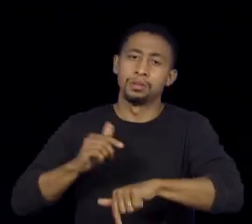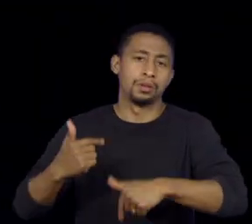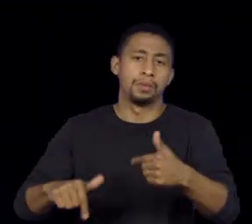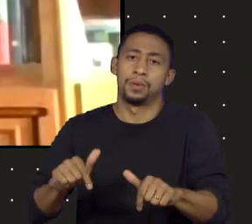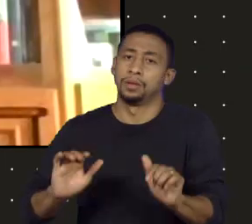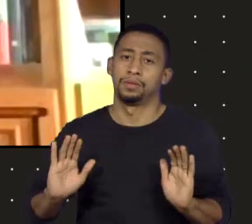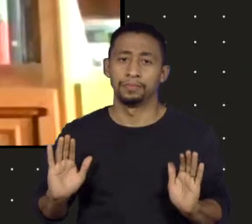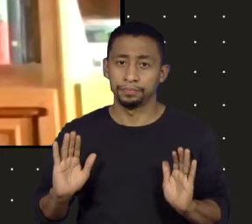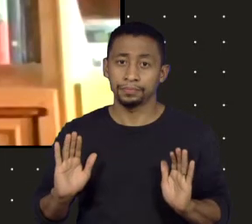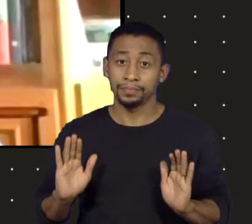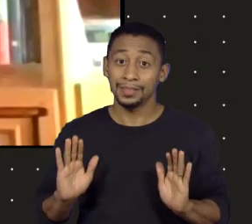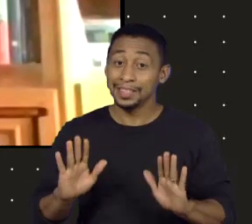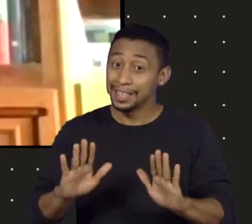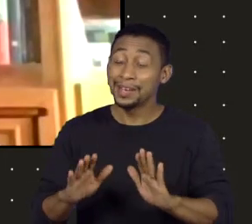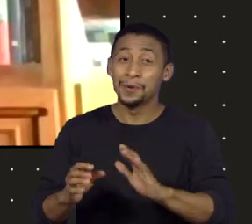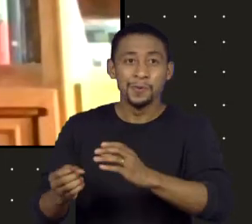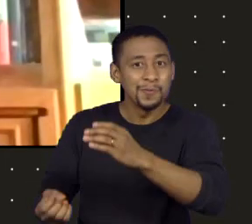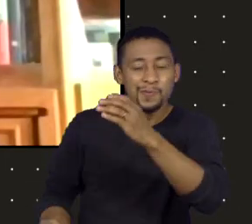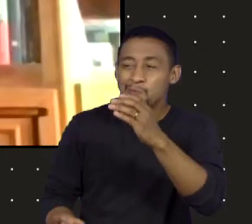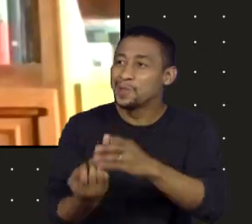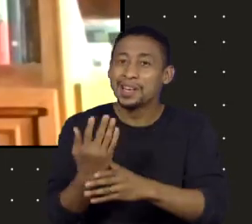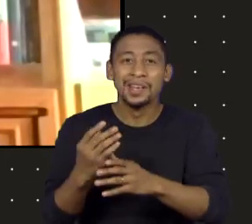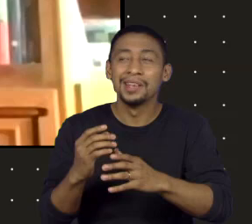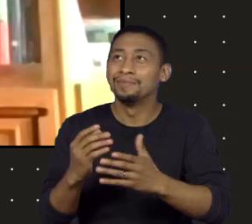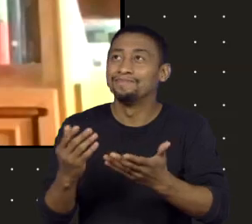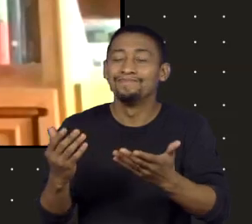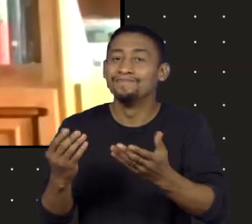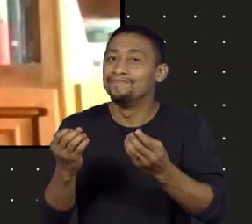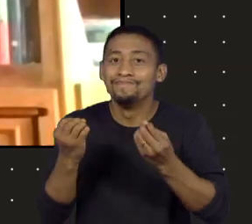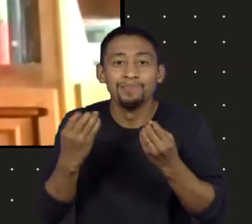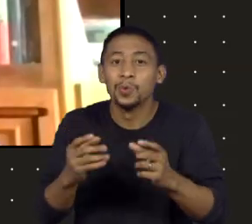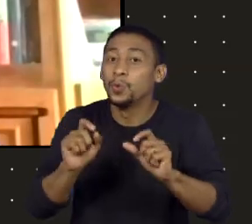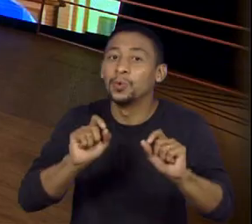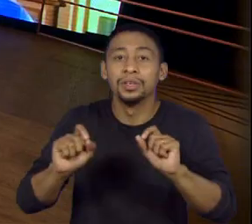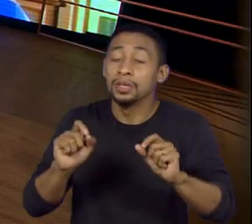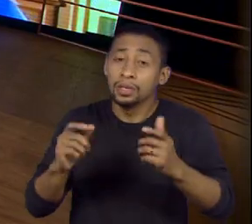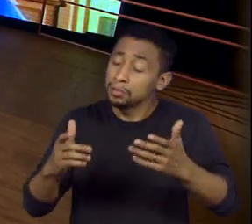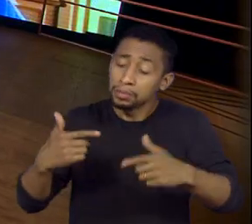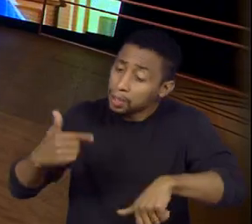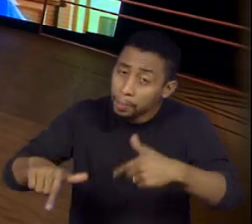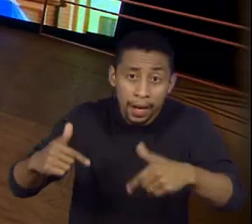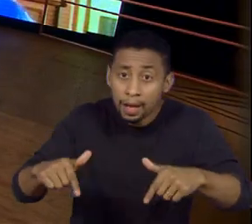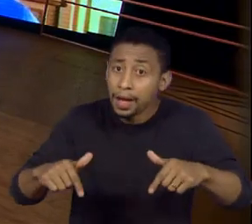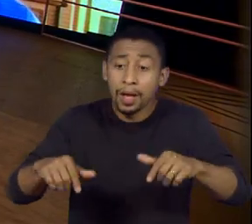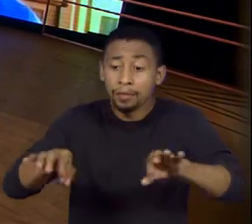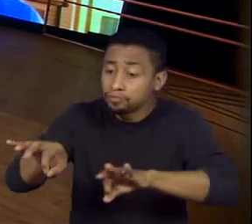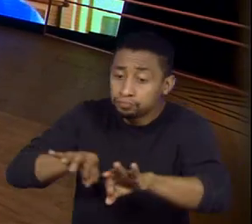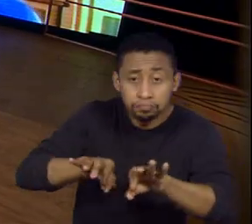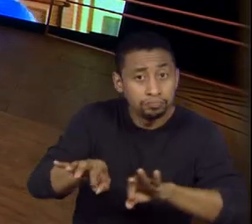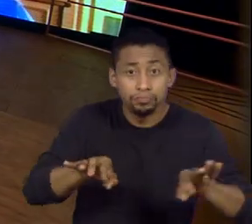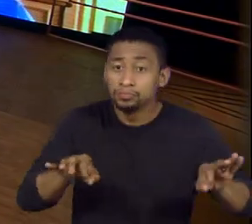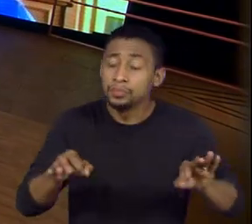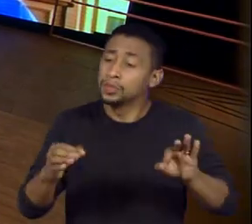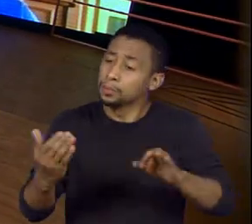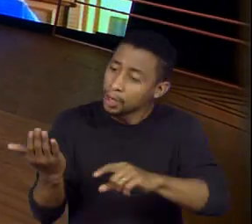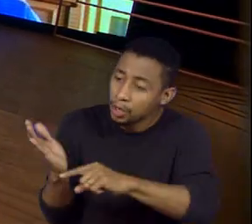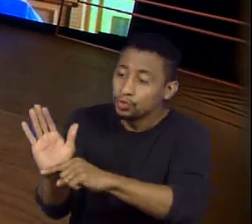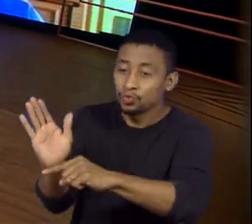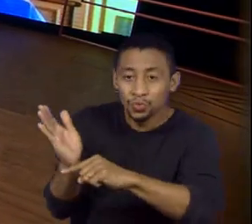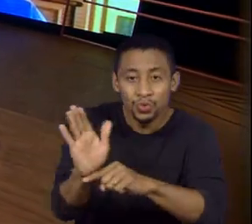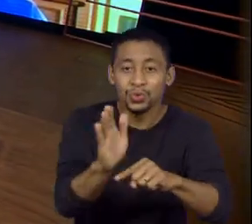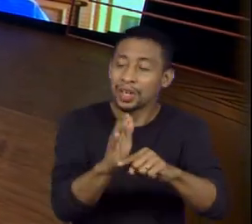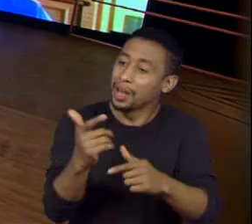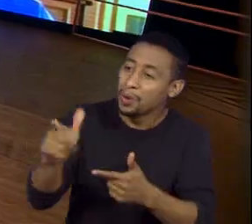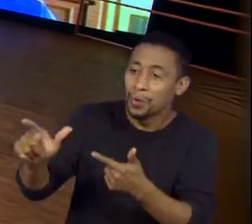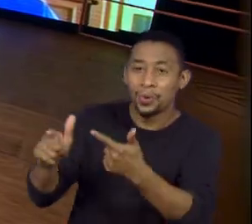trabalho. Talvez a minha grande obra seja essa, a de embalar e de trabalhar a serviço de outras